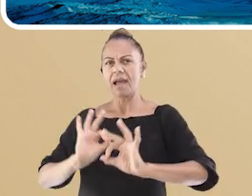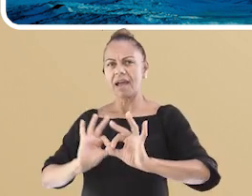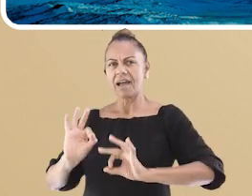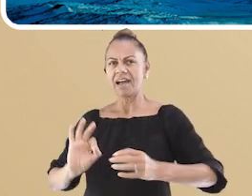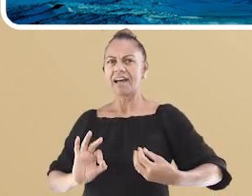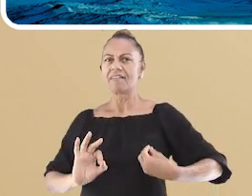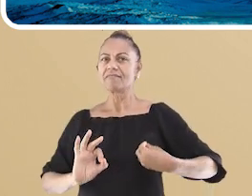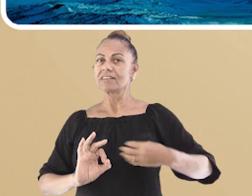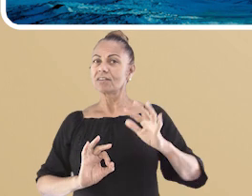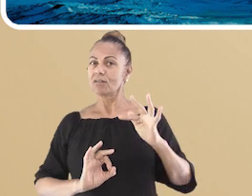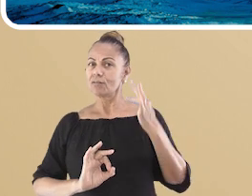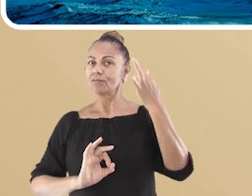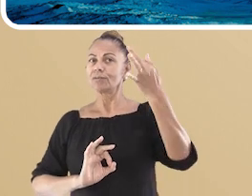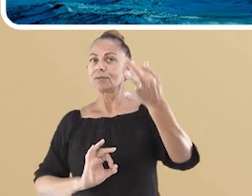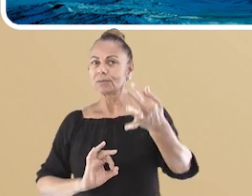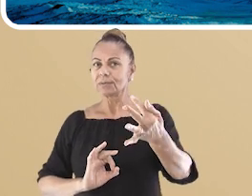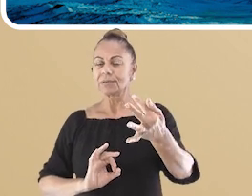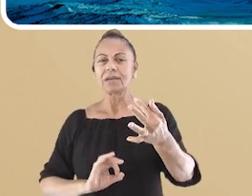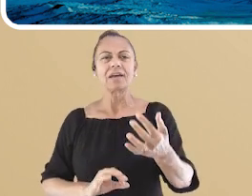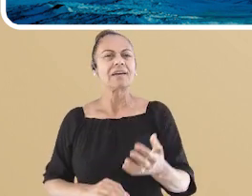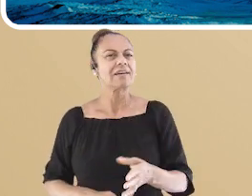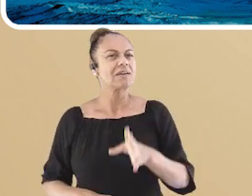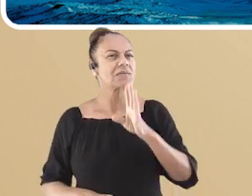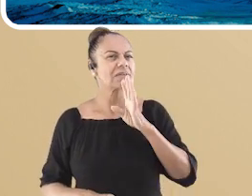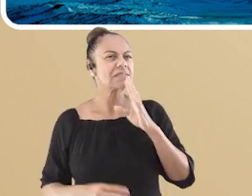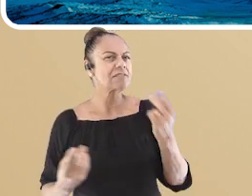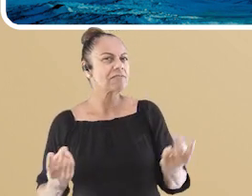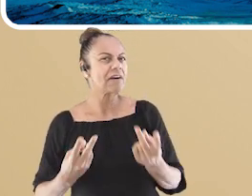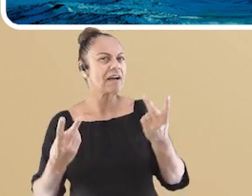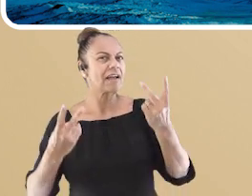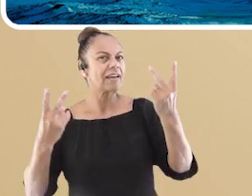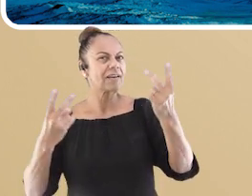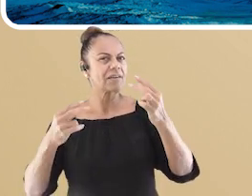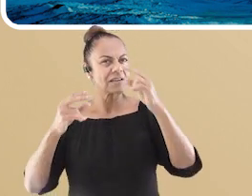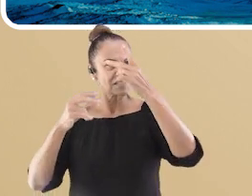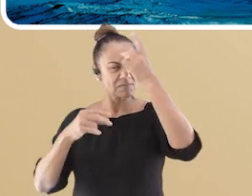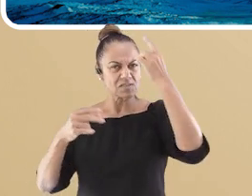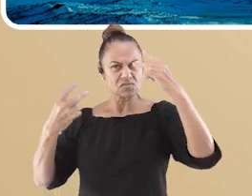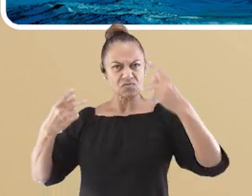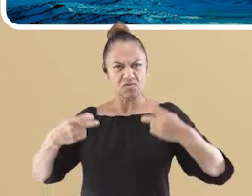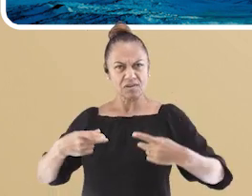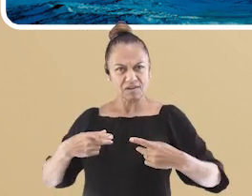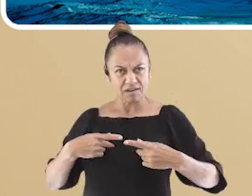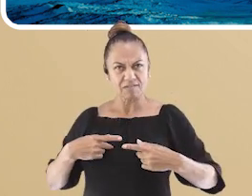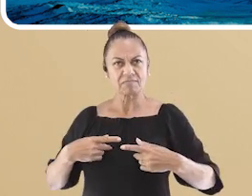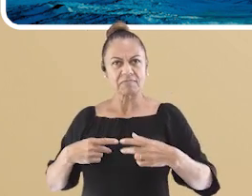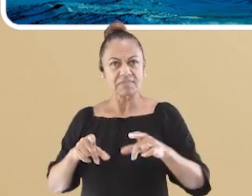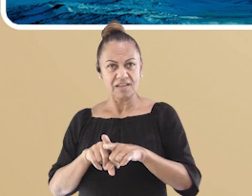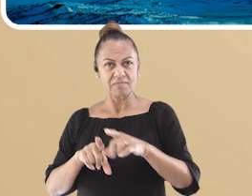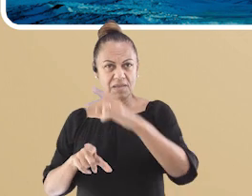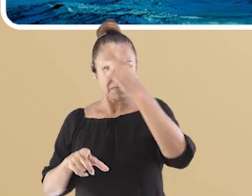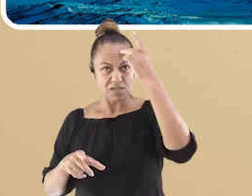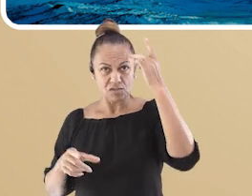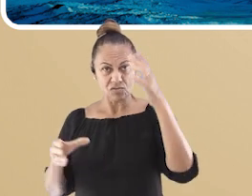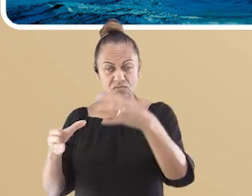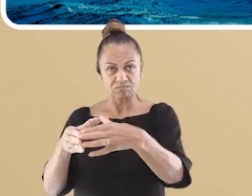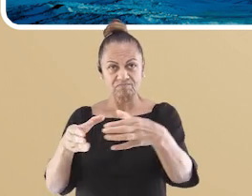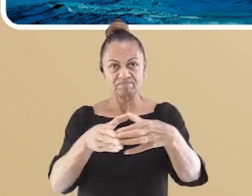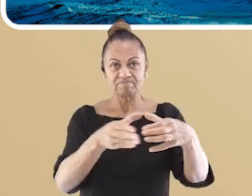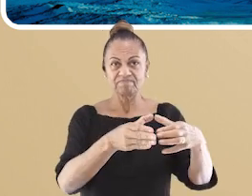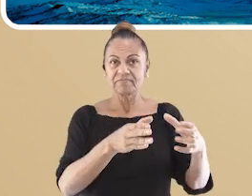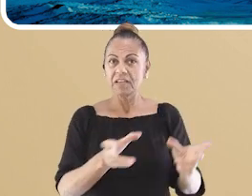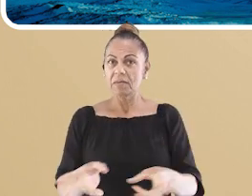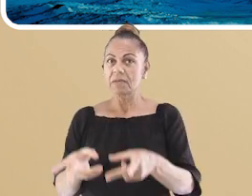de vida. Conhecendo valores pessoais e coletivos e percebendo que as crenças religiosas e